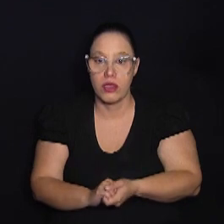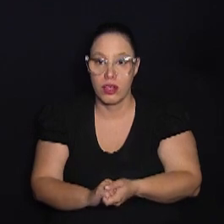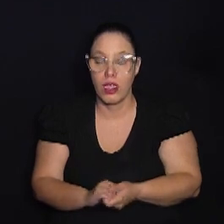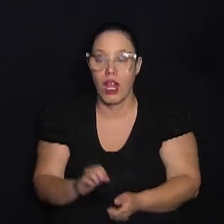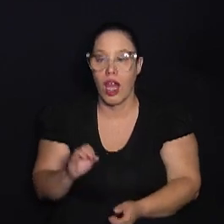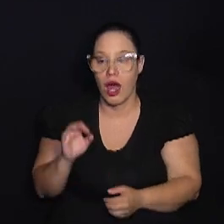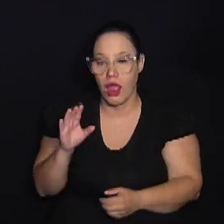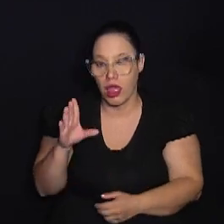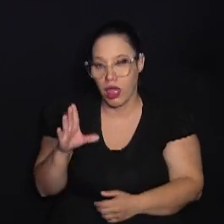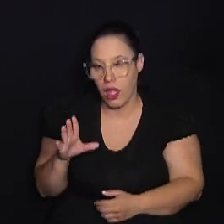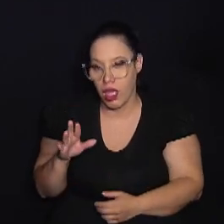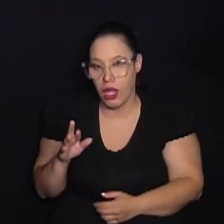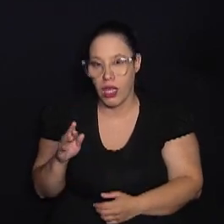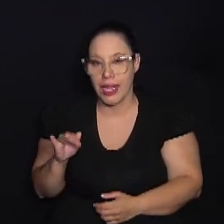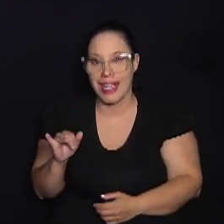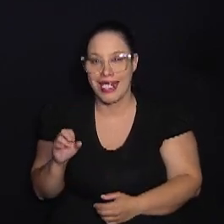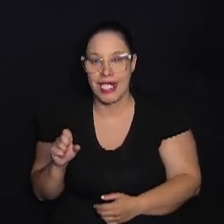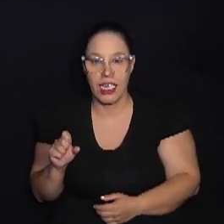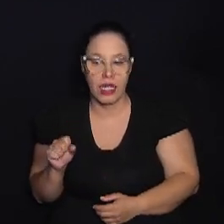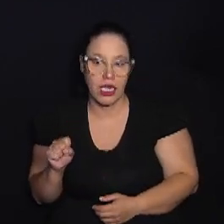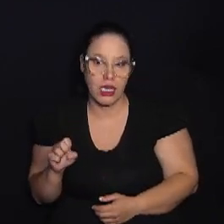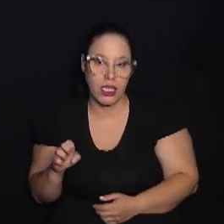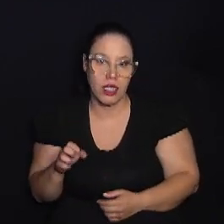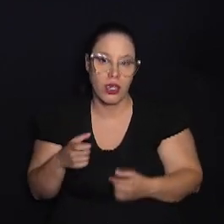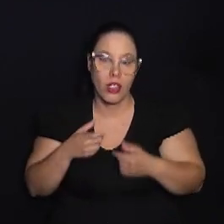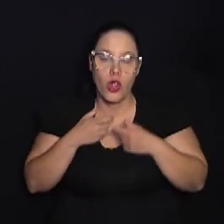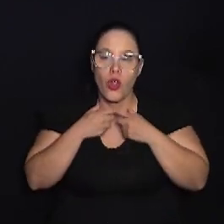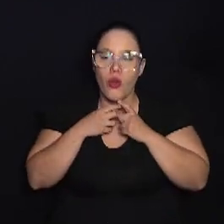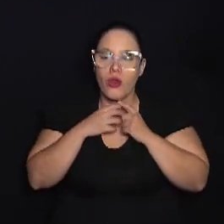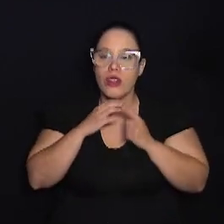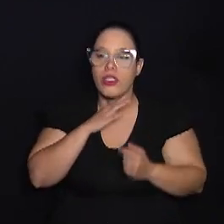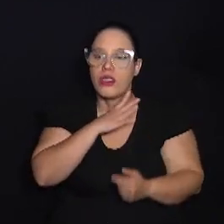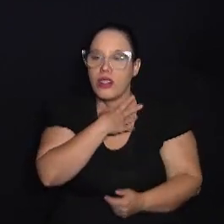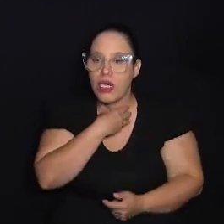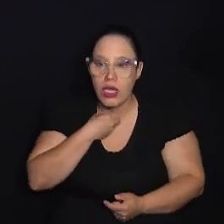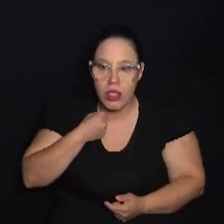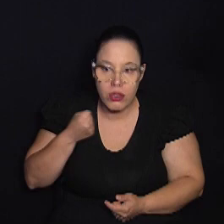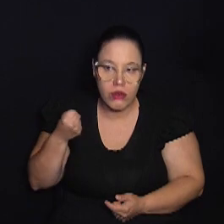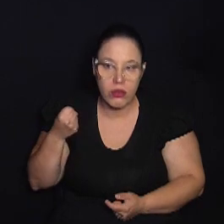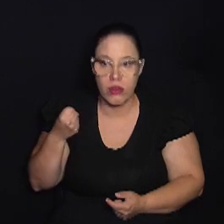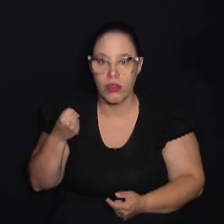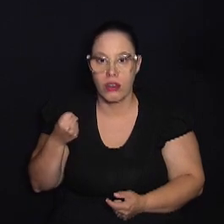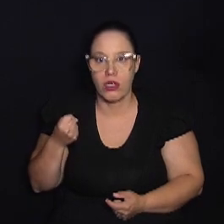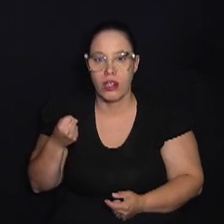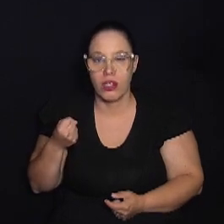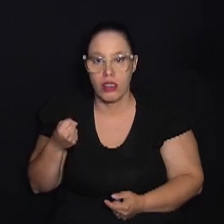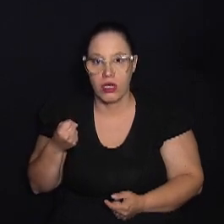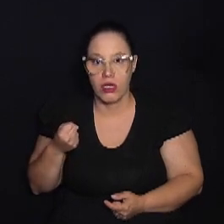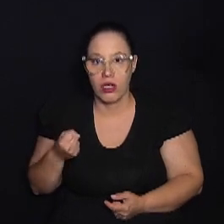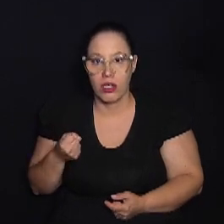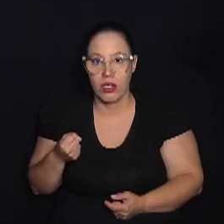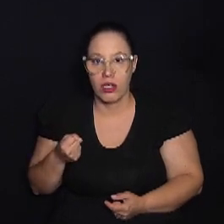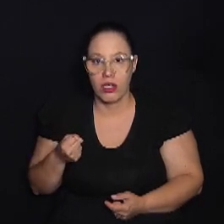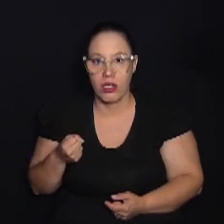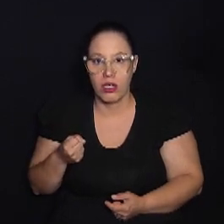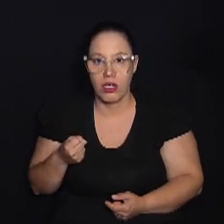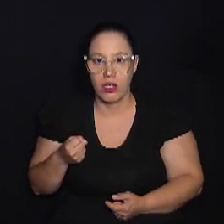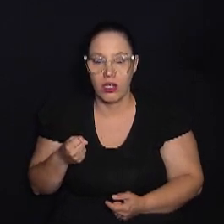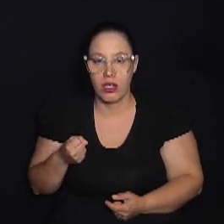né? E nas lesões que você tem que tirar toda a laringe, não adianta. Aí é traqueostomia definitiva, a respiração